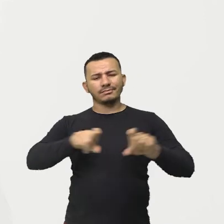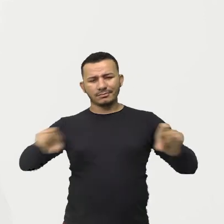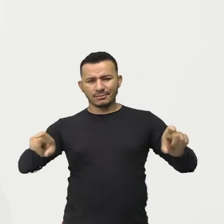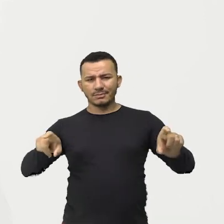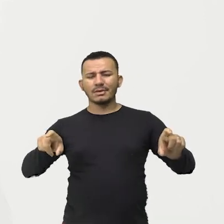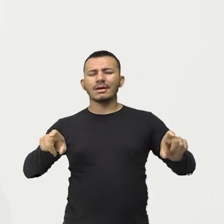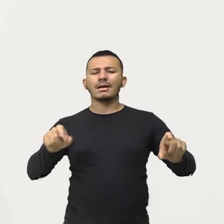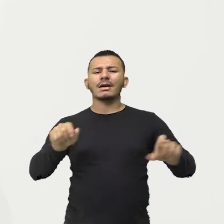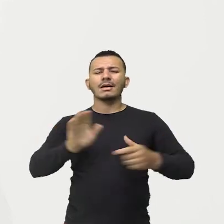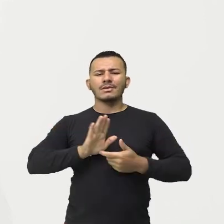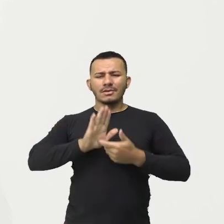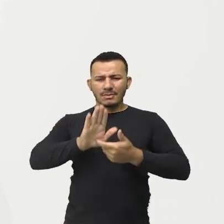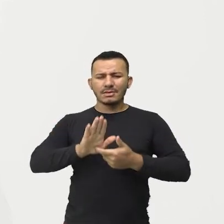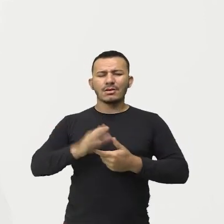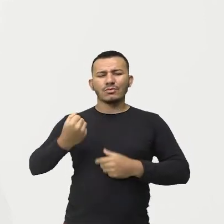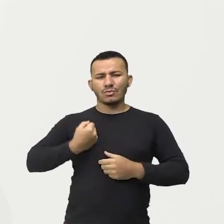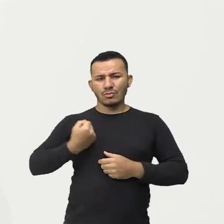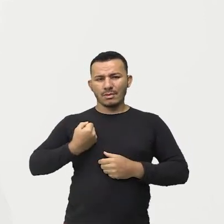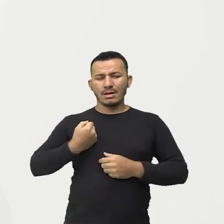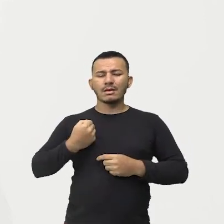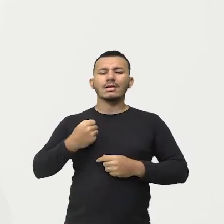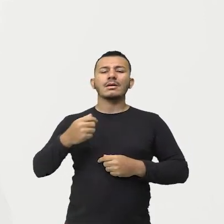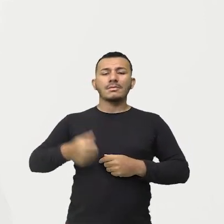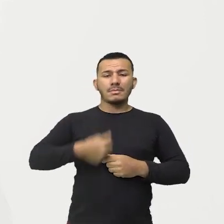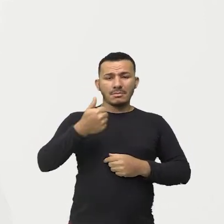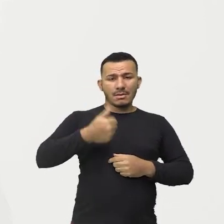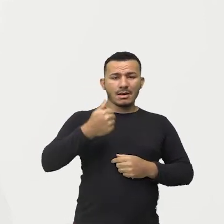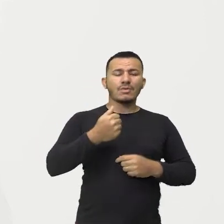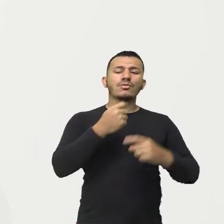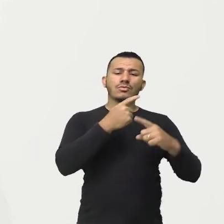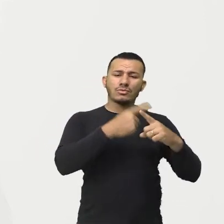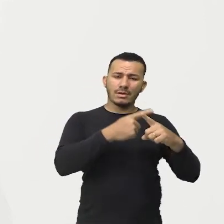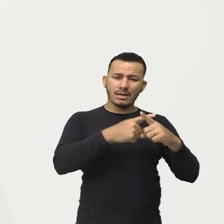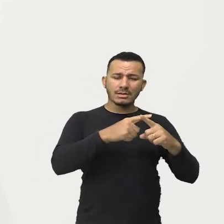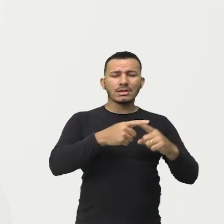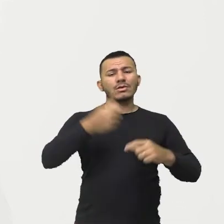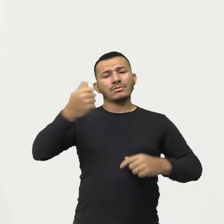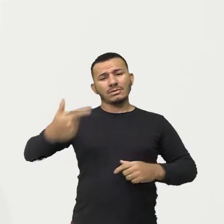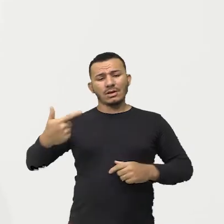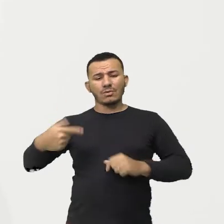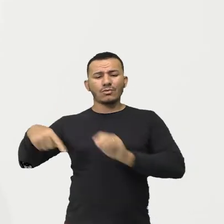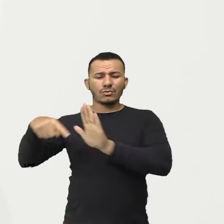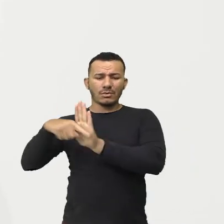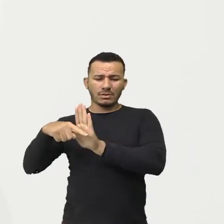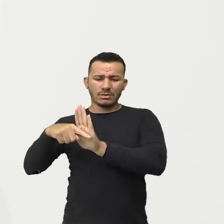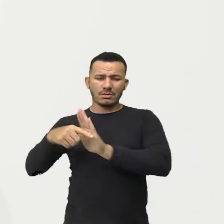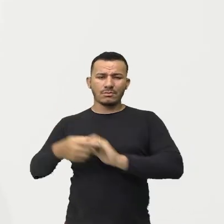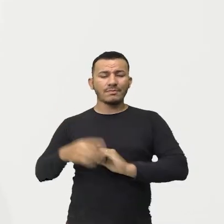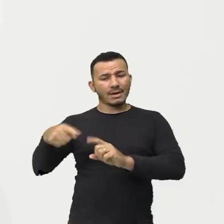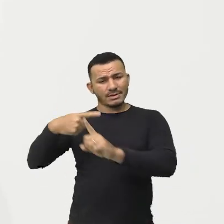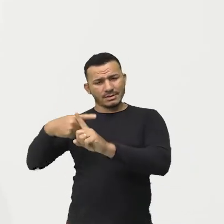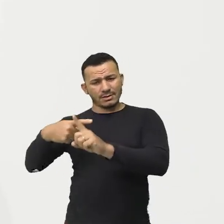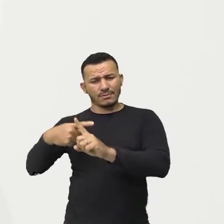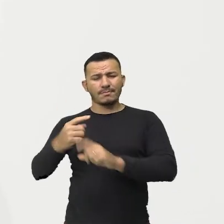gente resolve primeiro a multiplicação e depois a adição. Então, vejam só. Fica 2 vezes 5,